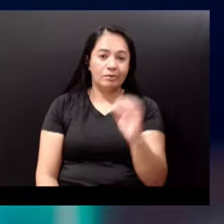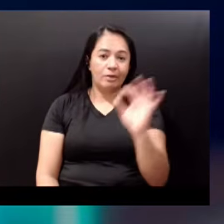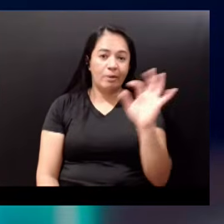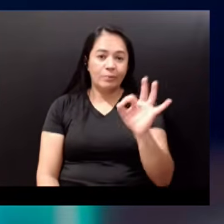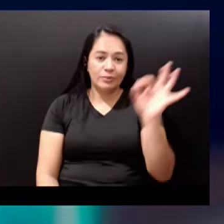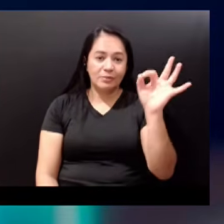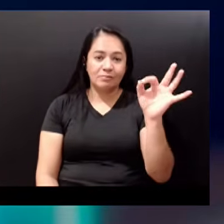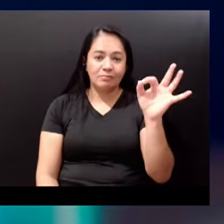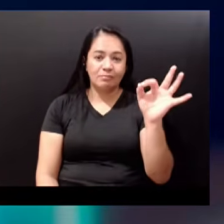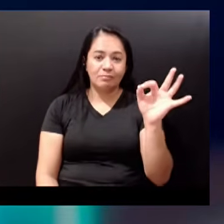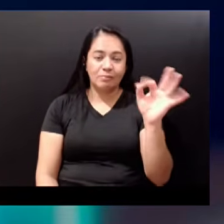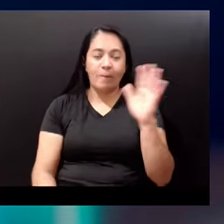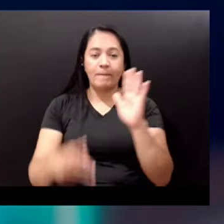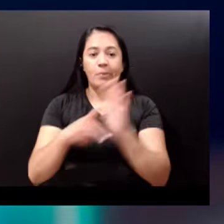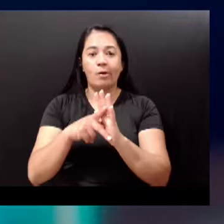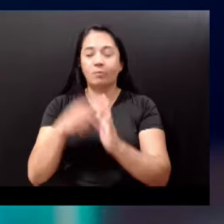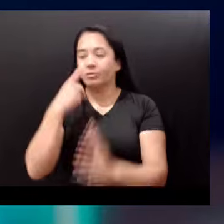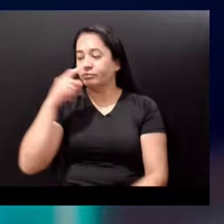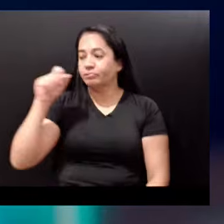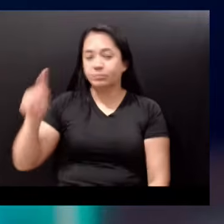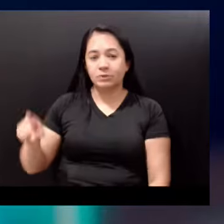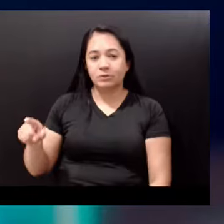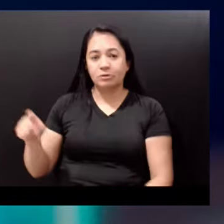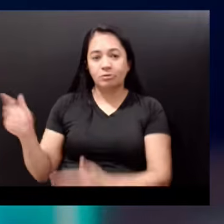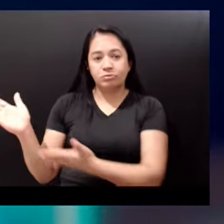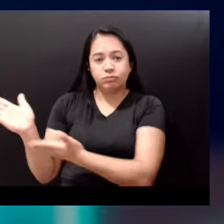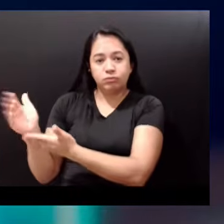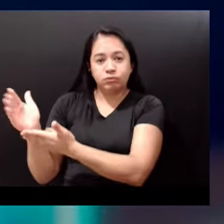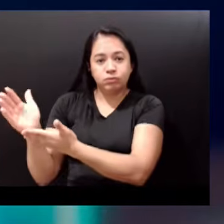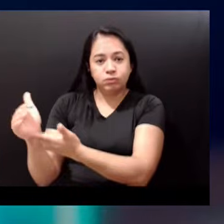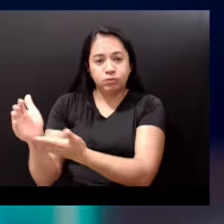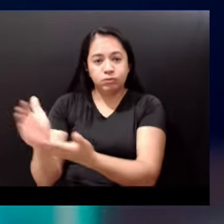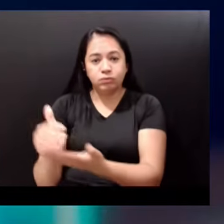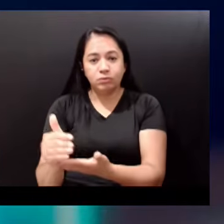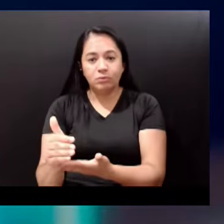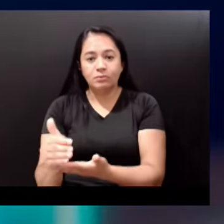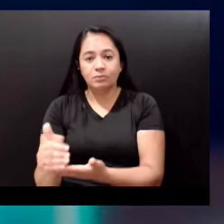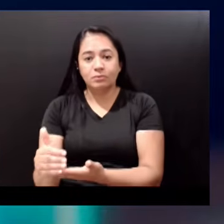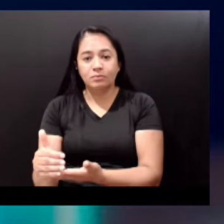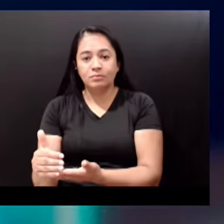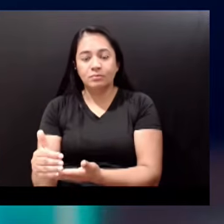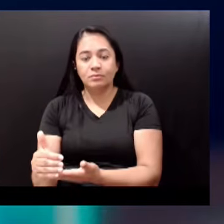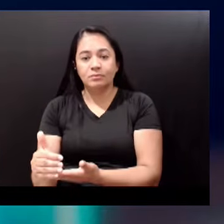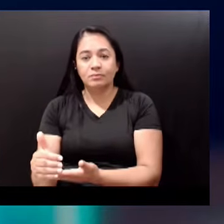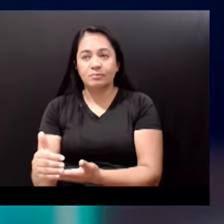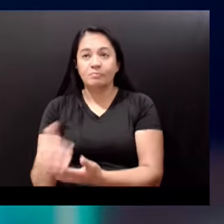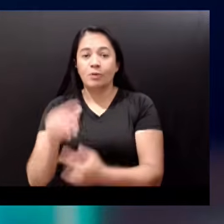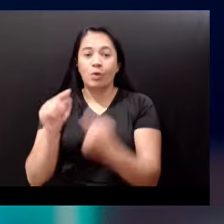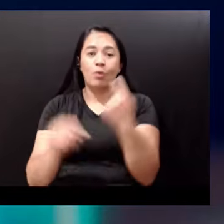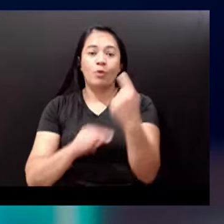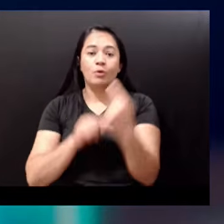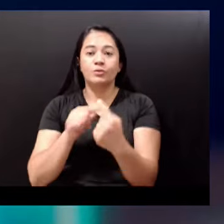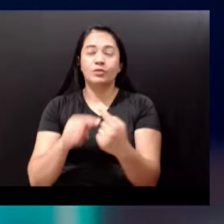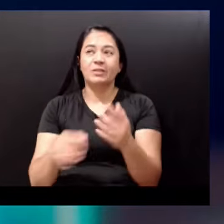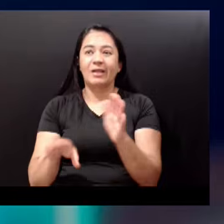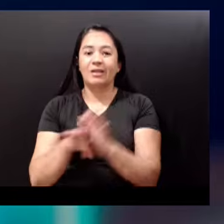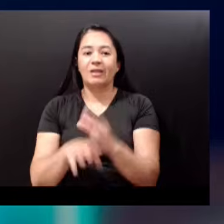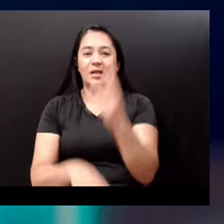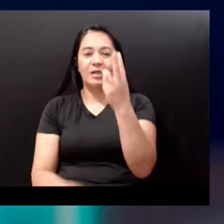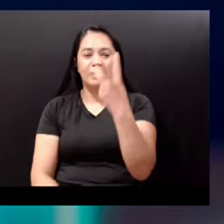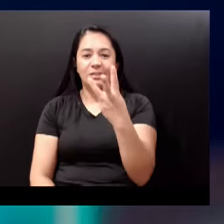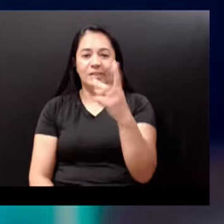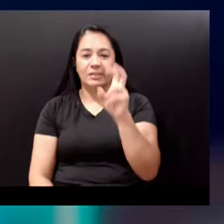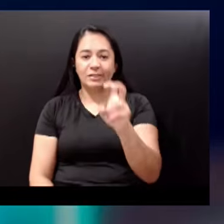resíduo doméstico sendo coletado, né? A meta é que 35% ainda vá para aterro,